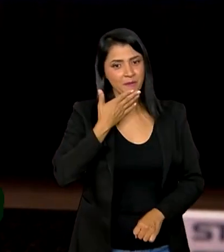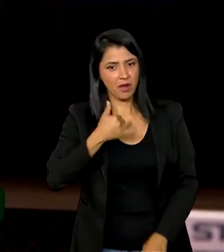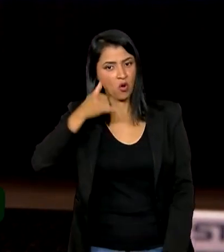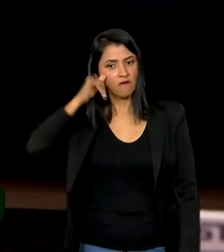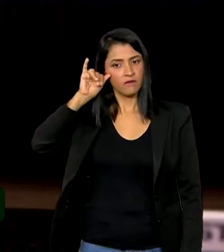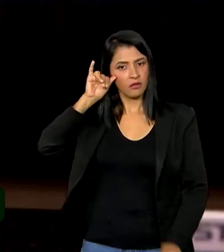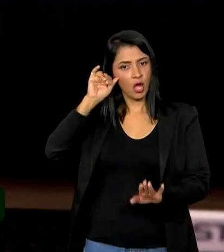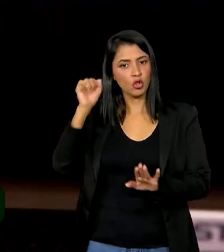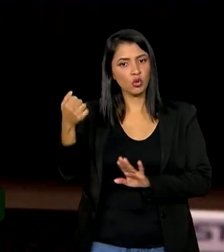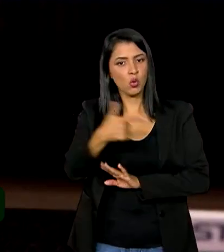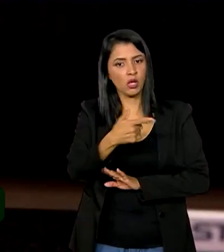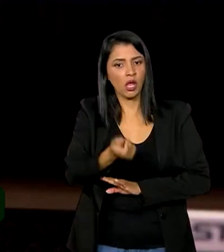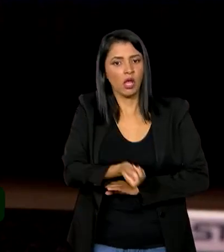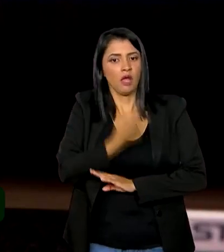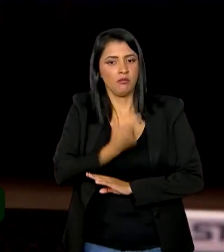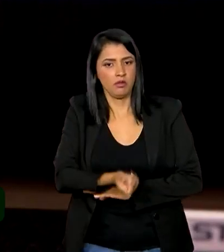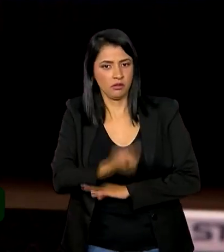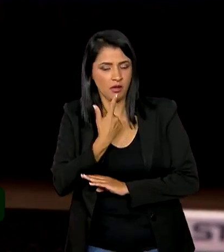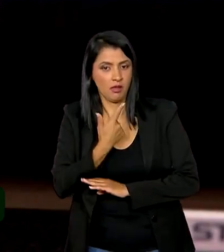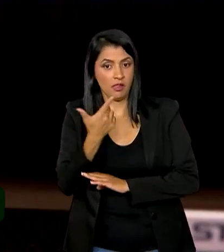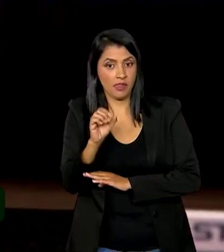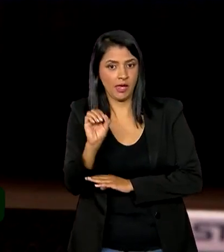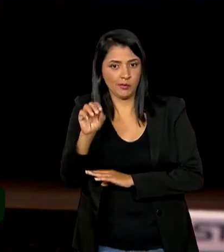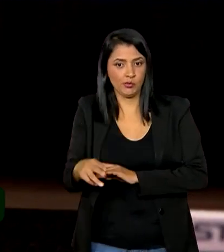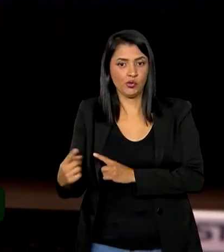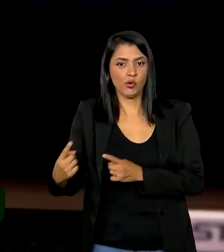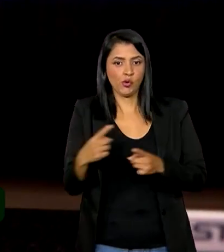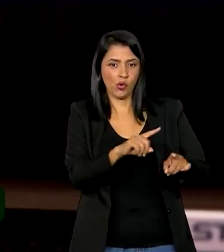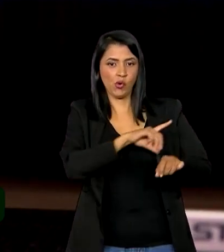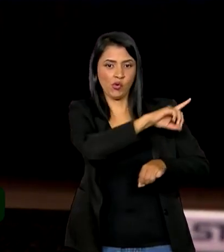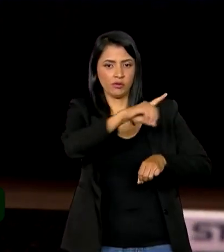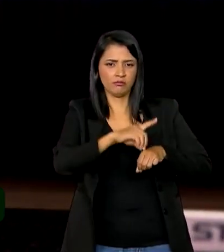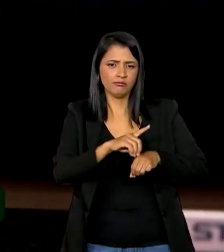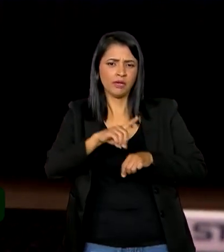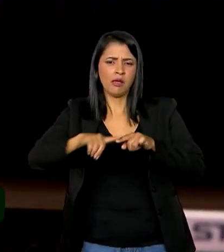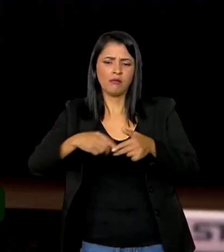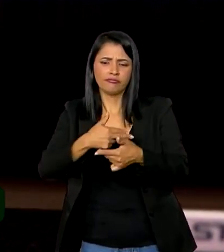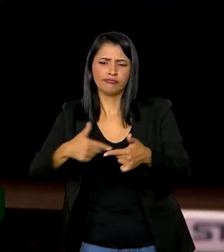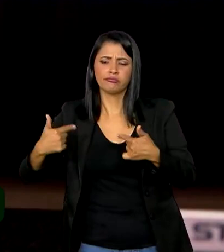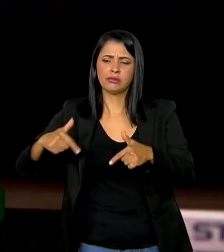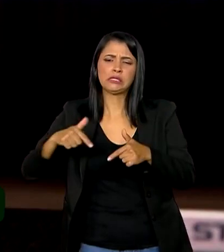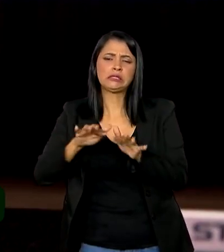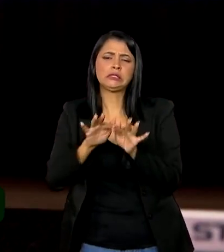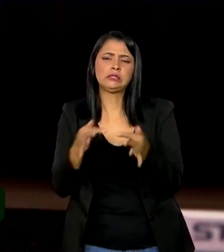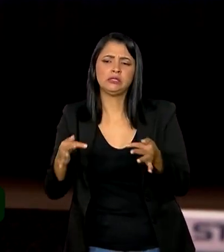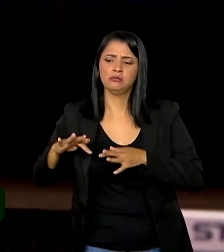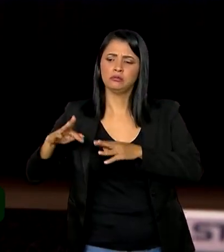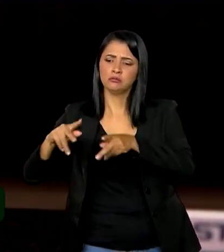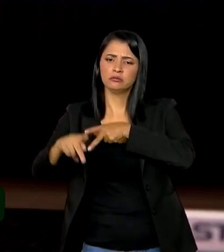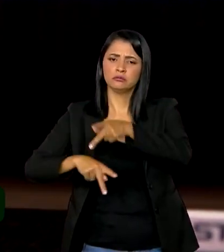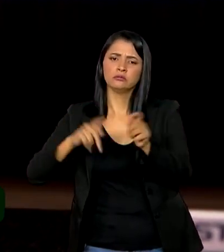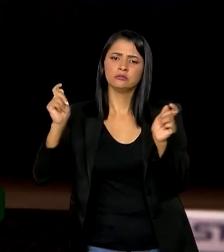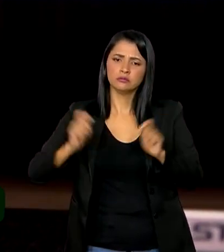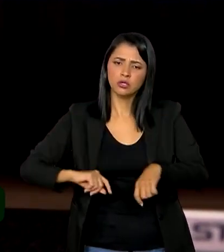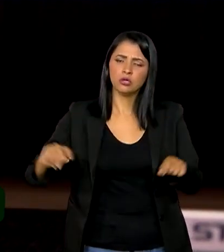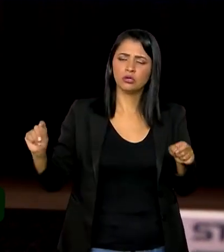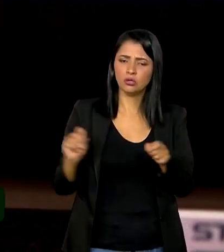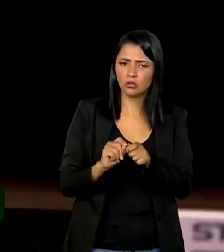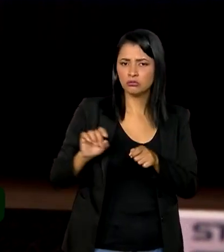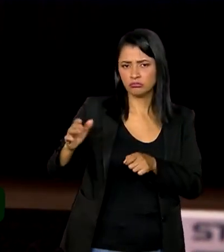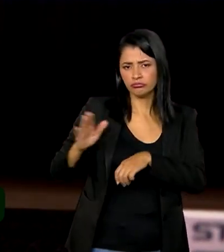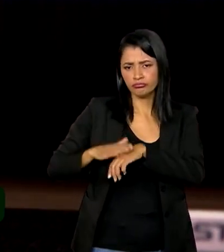nossos chamados kits de emergência, com medicamentos, outros insumos. Isso depende de cada situação